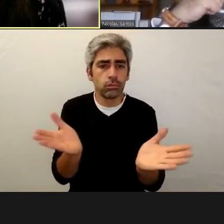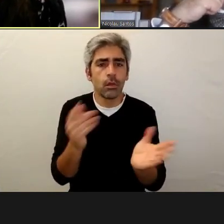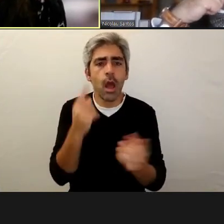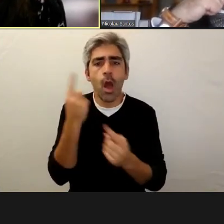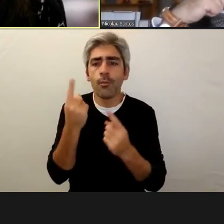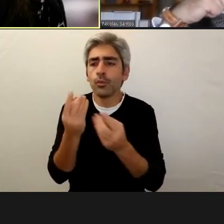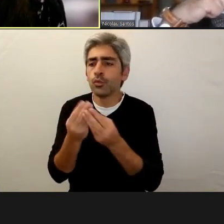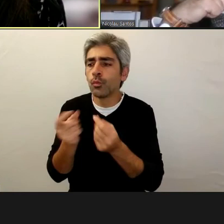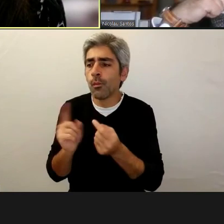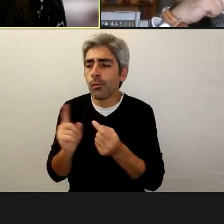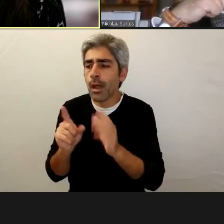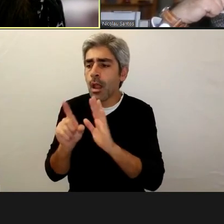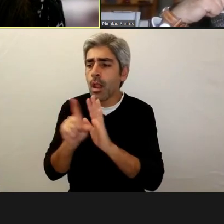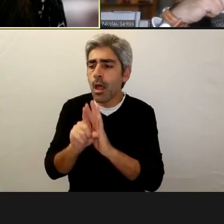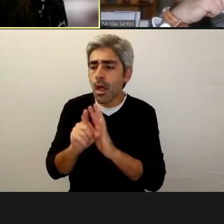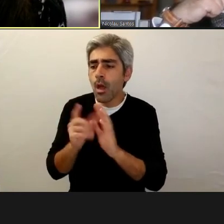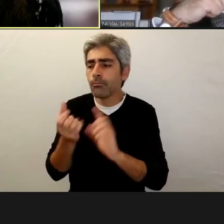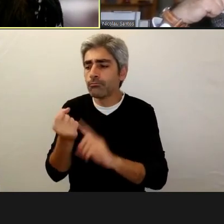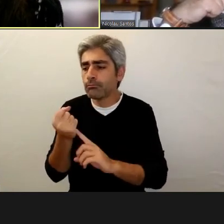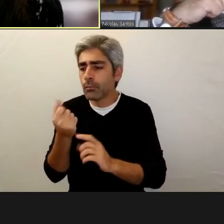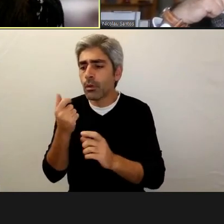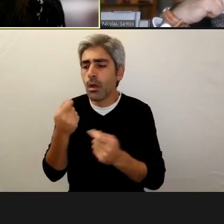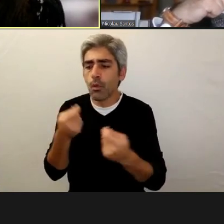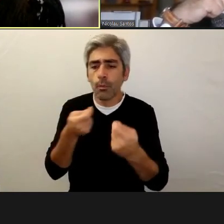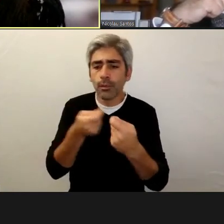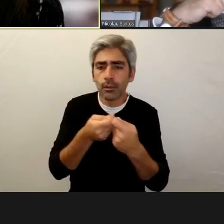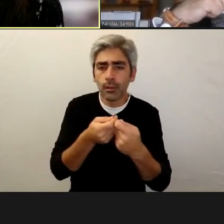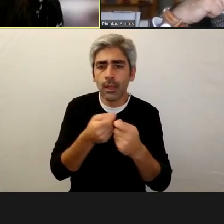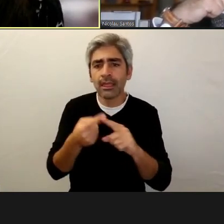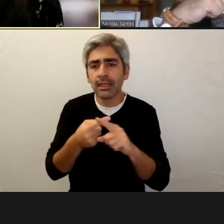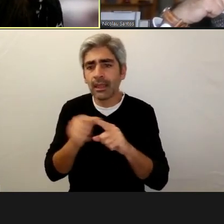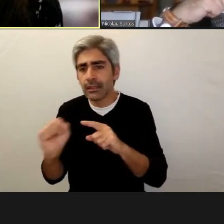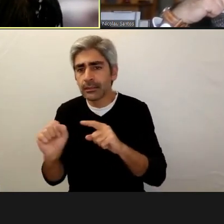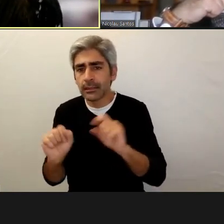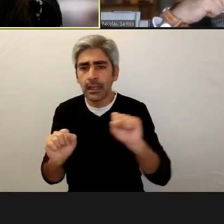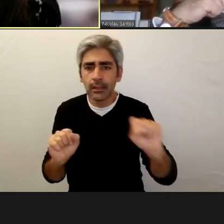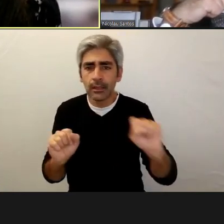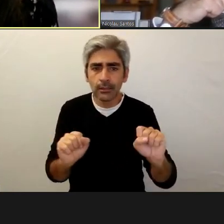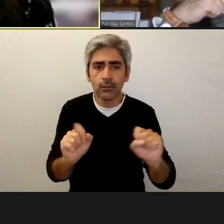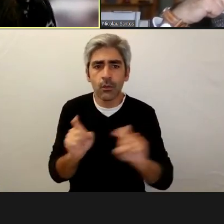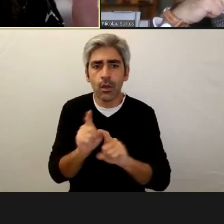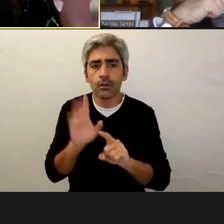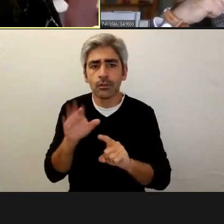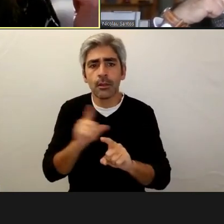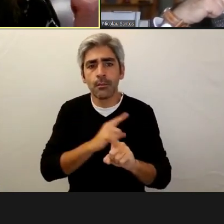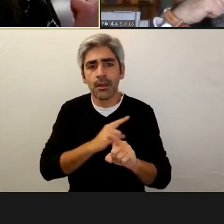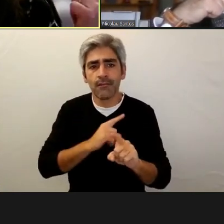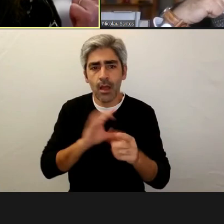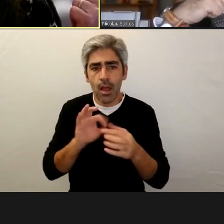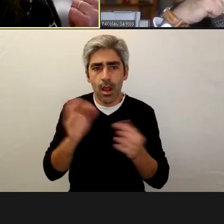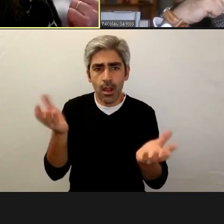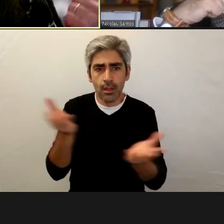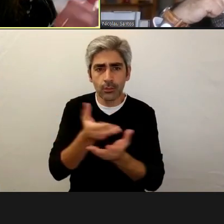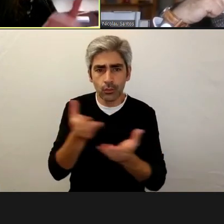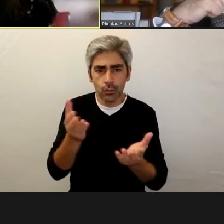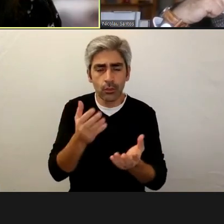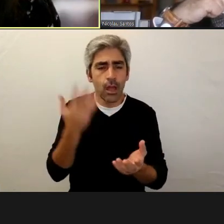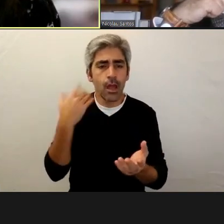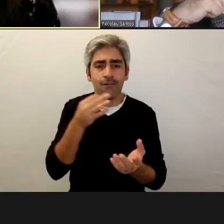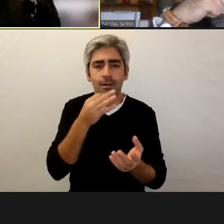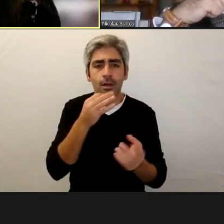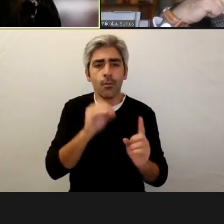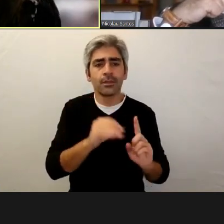encontradas pela lei no âmbito da compatibilização de interesses nas chamadas relações privadas, e há pouco falava-se do princípio da